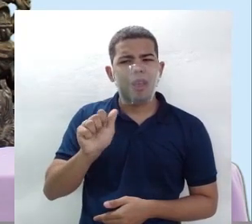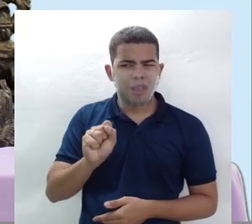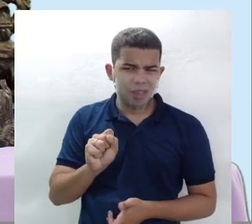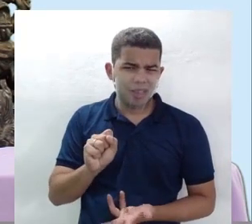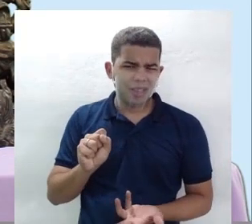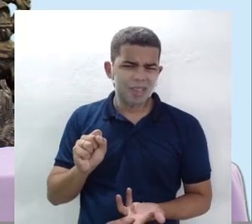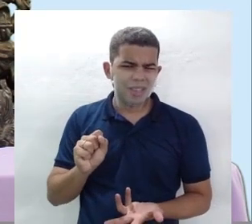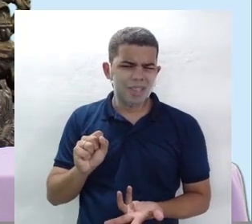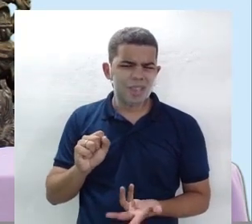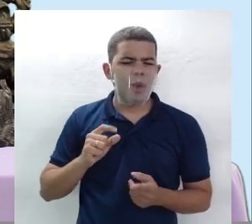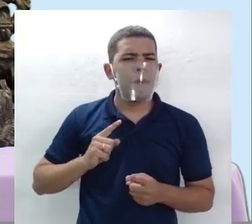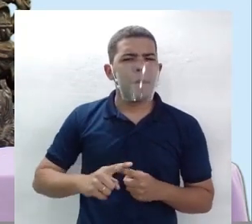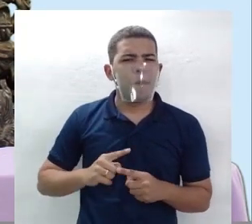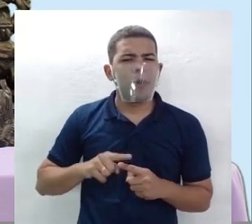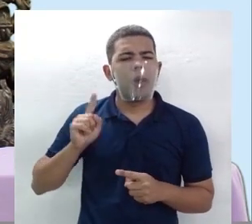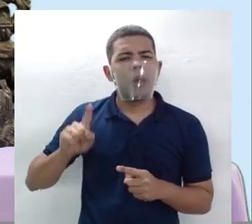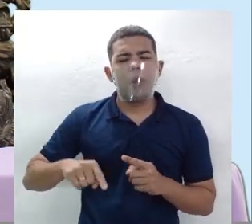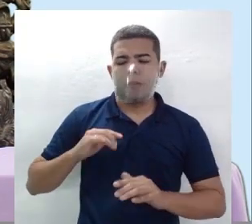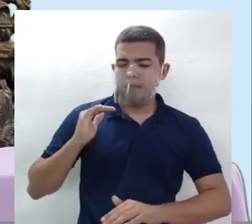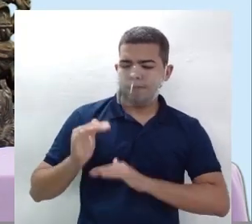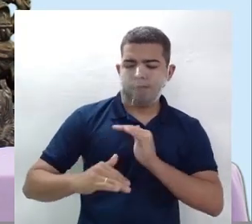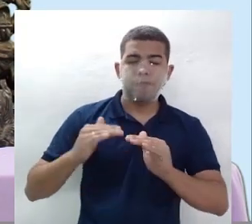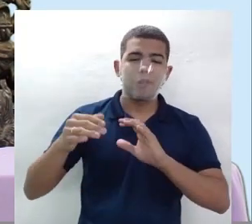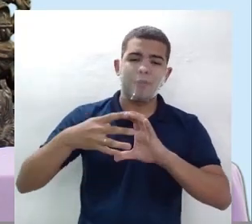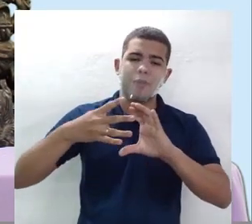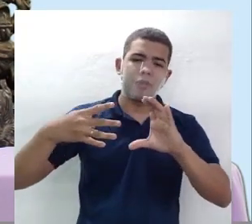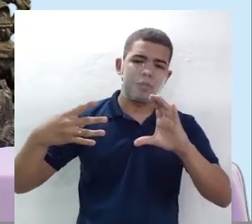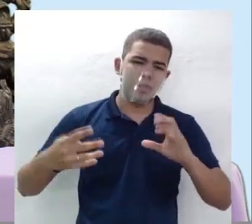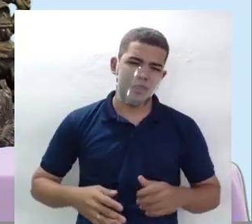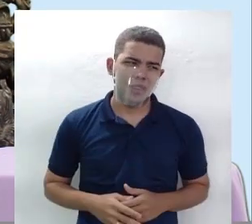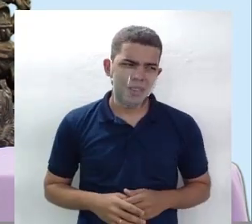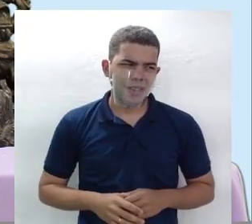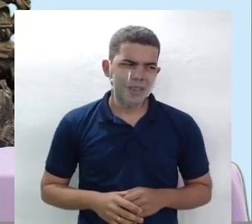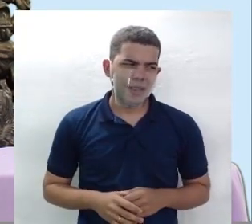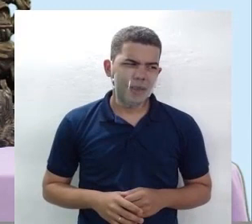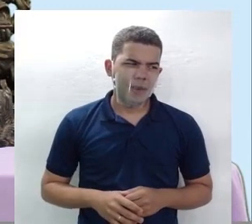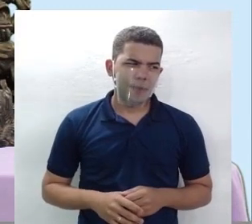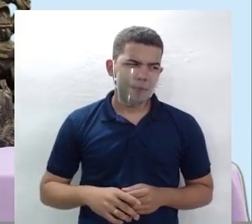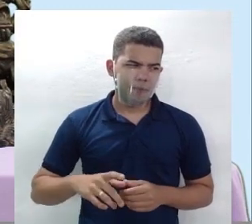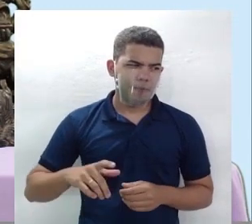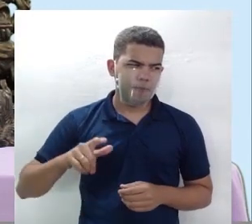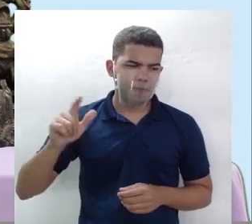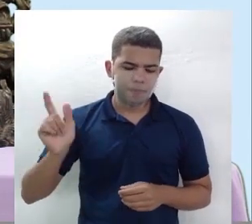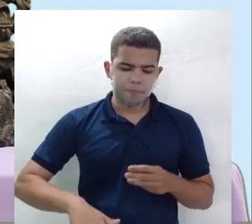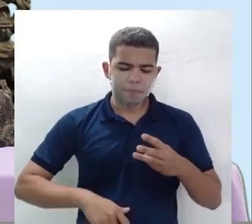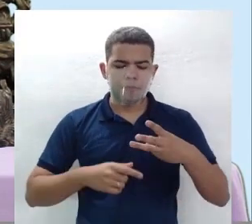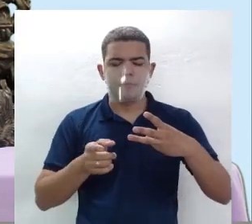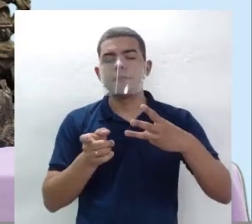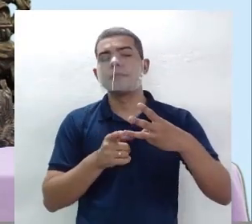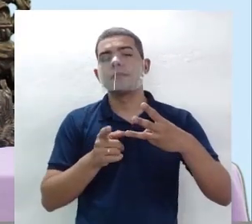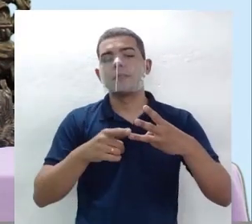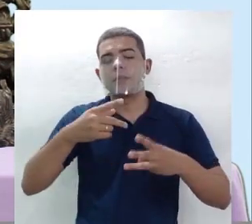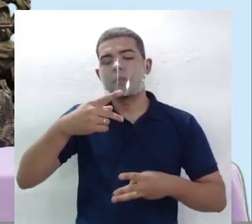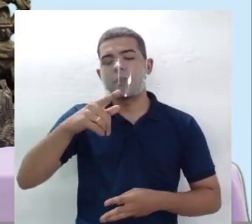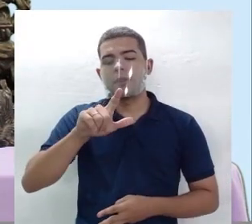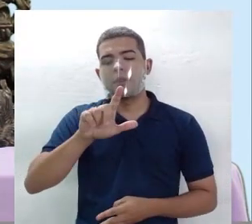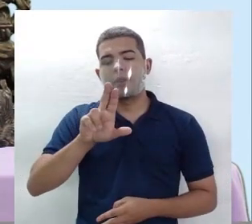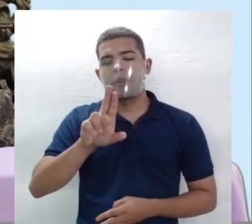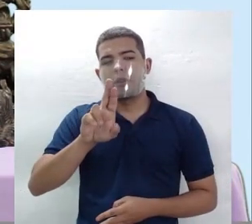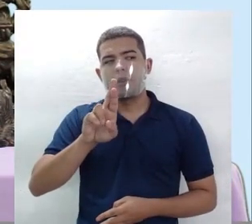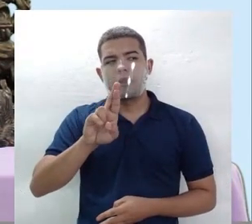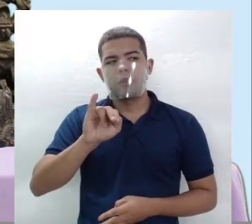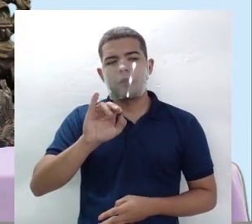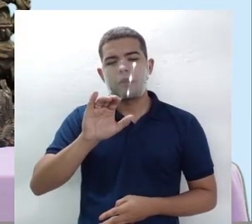questão da evolução da célula. Bora falar agora sobre os pluricelulares,